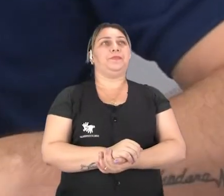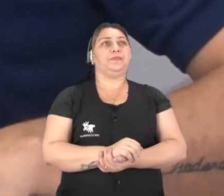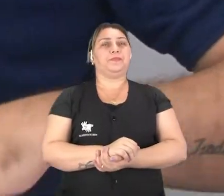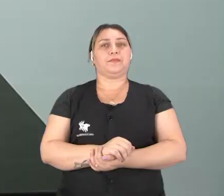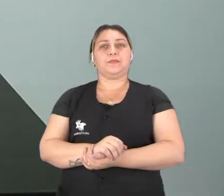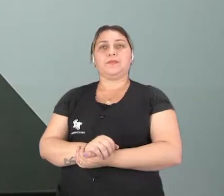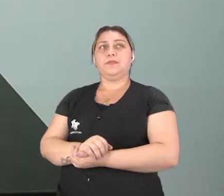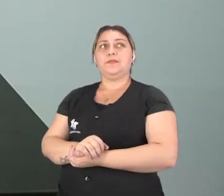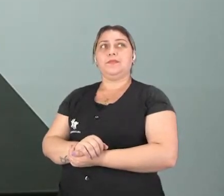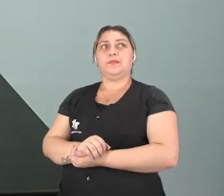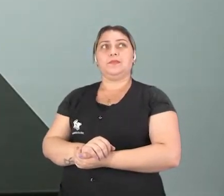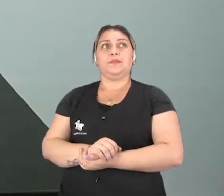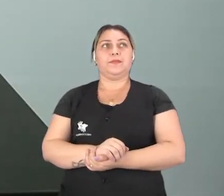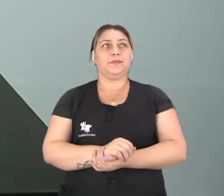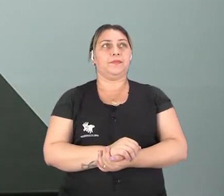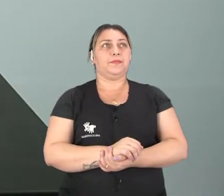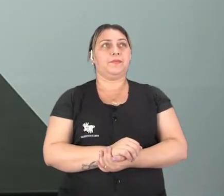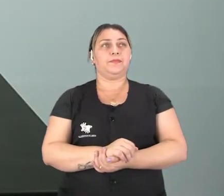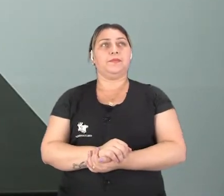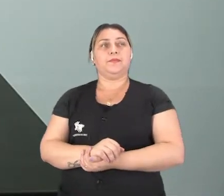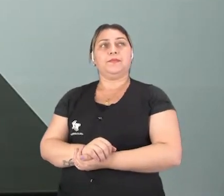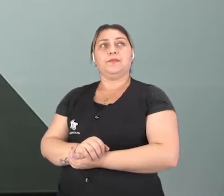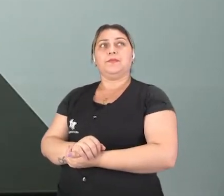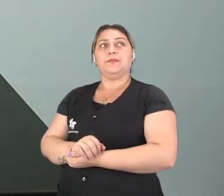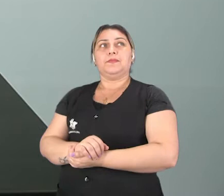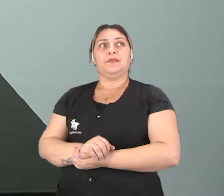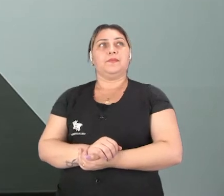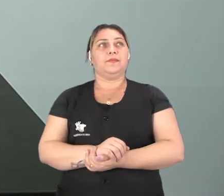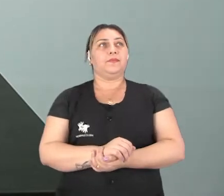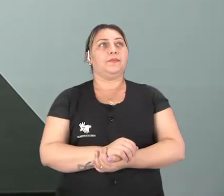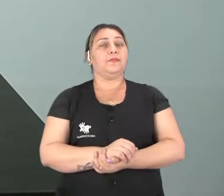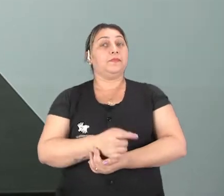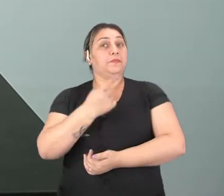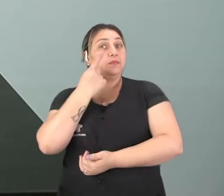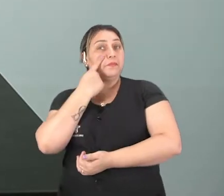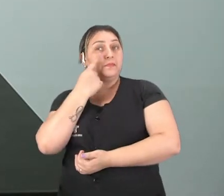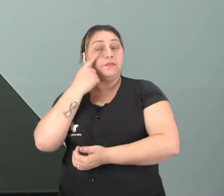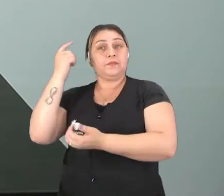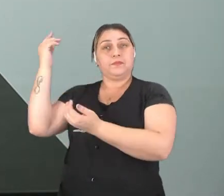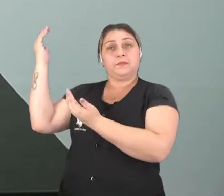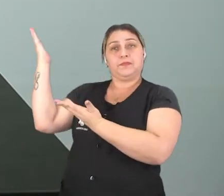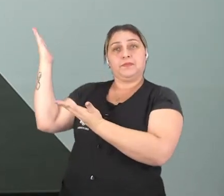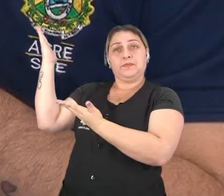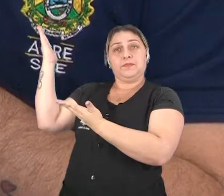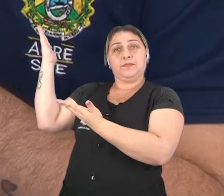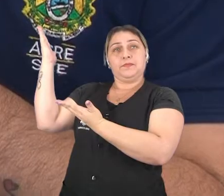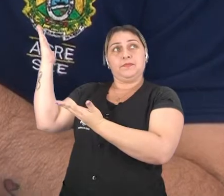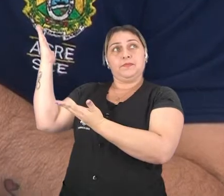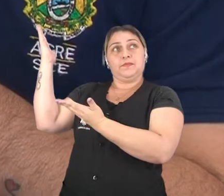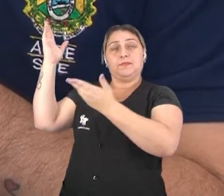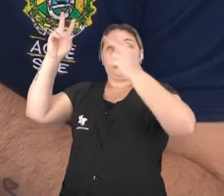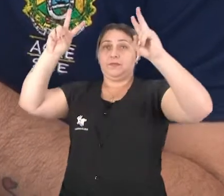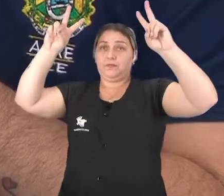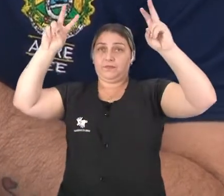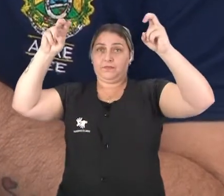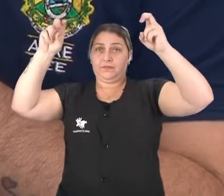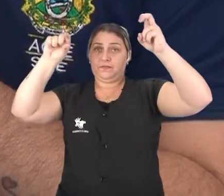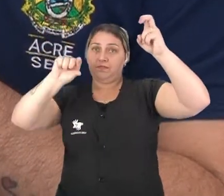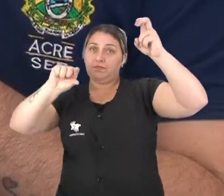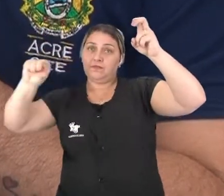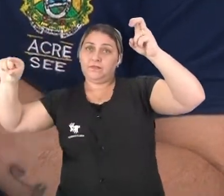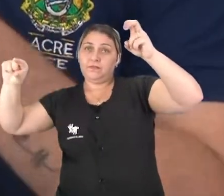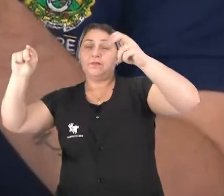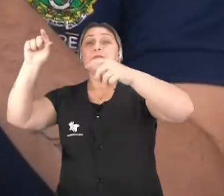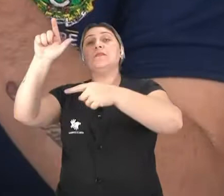é na primeira página aqui, ó. Olha aqui, observa aqui comigo. Tem o título, aí em seguida tem